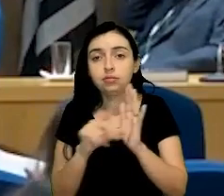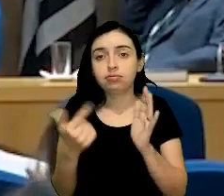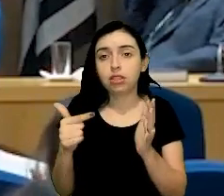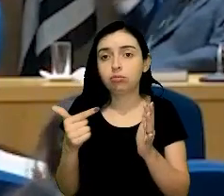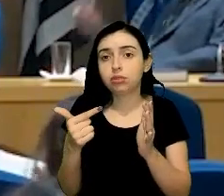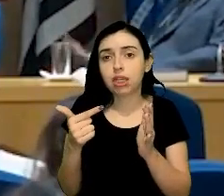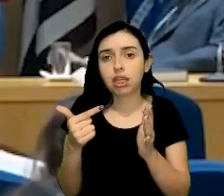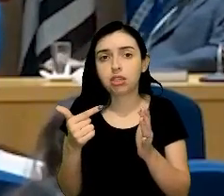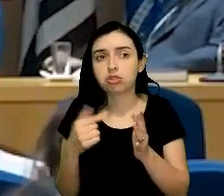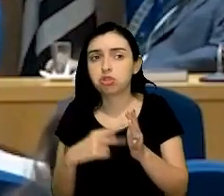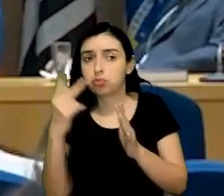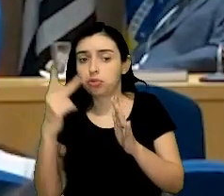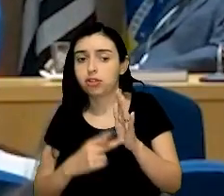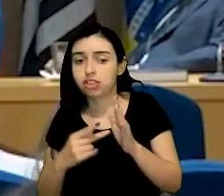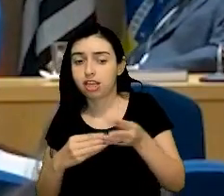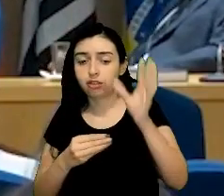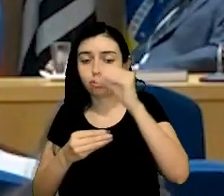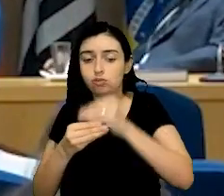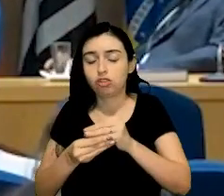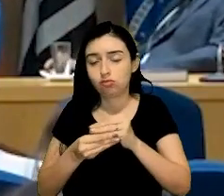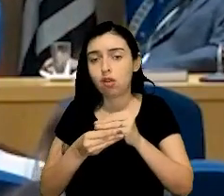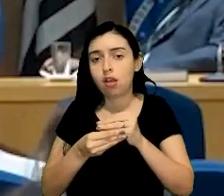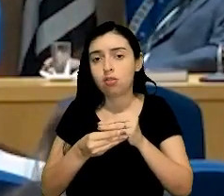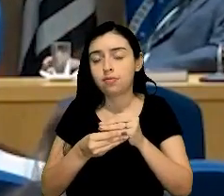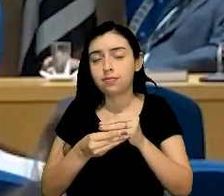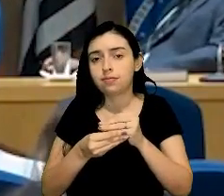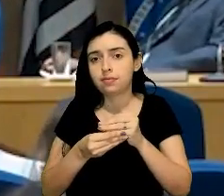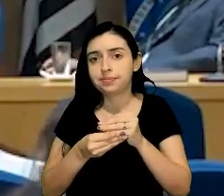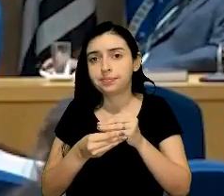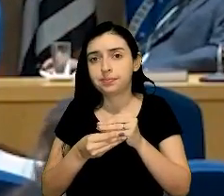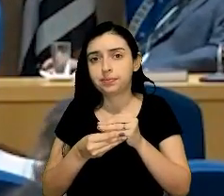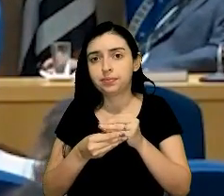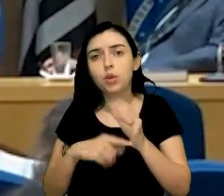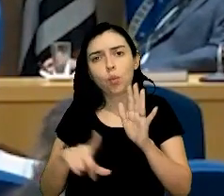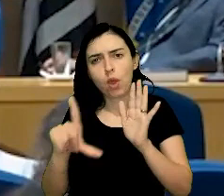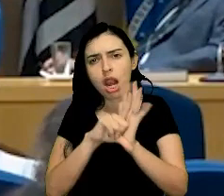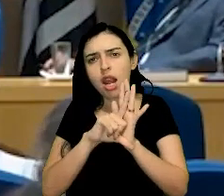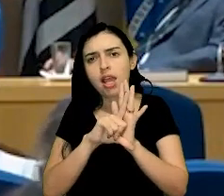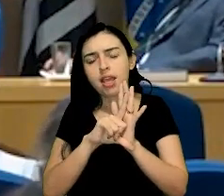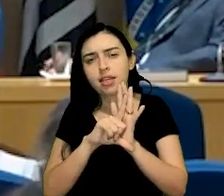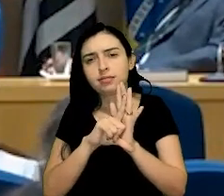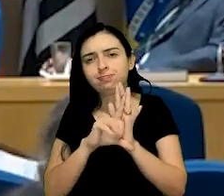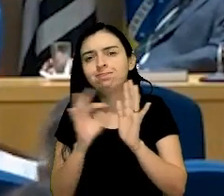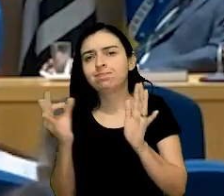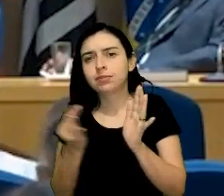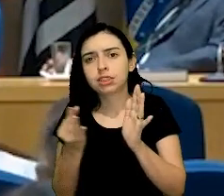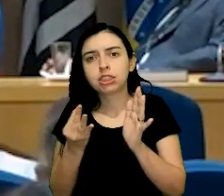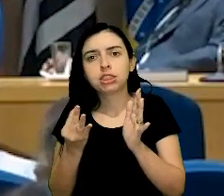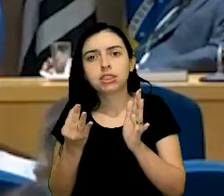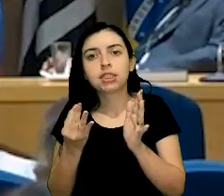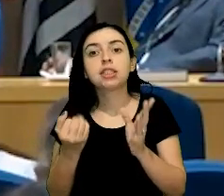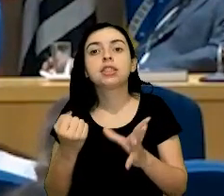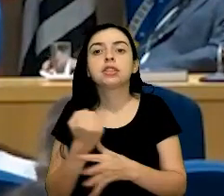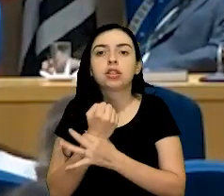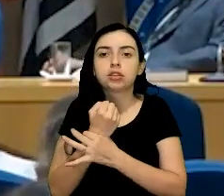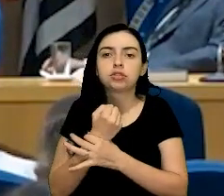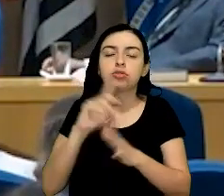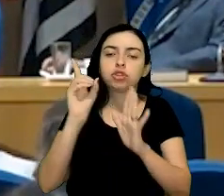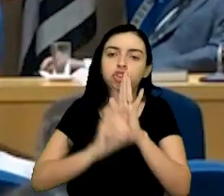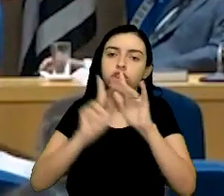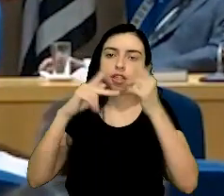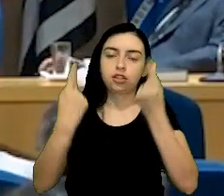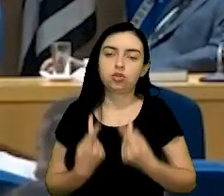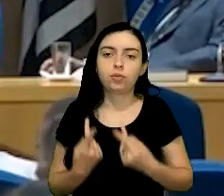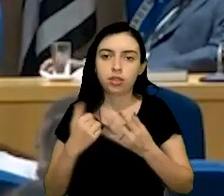no meio, né, é uma lei absolutamente que garante os direitos humanos. Então, nós vamos passar